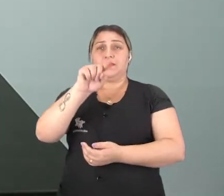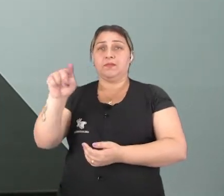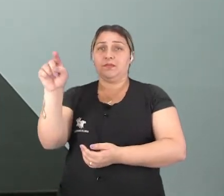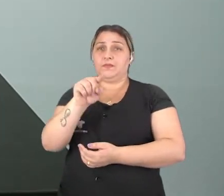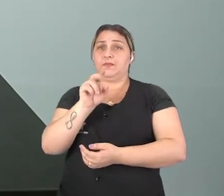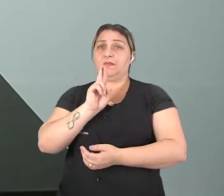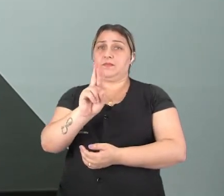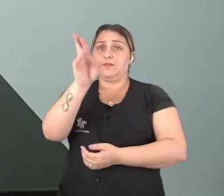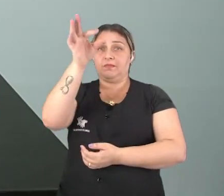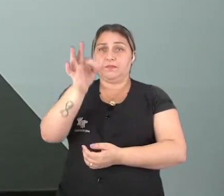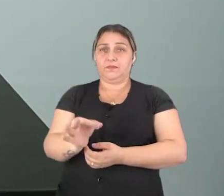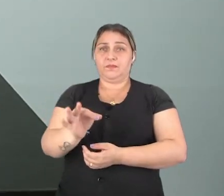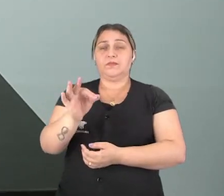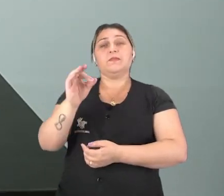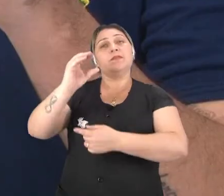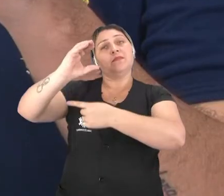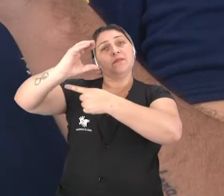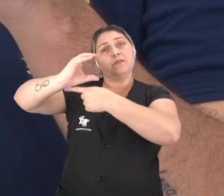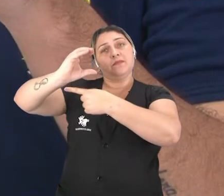Fernando